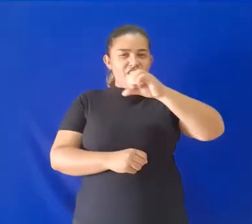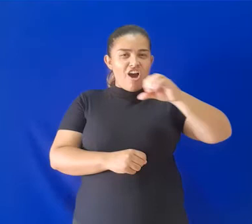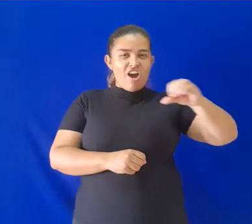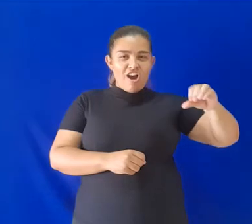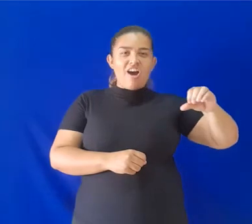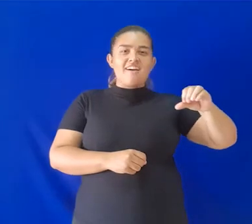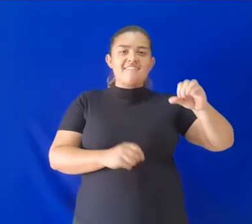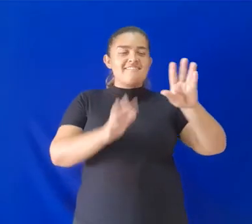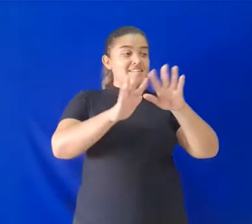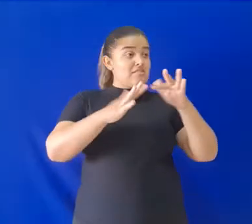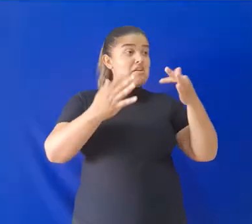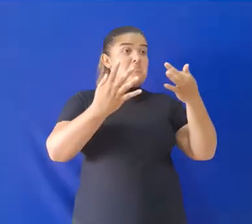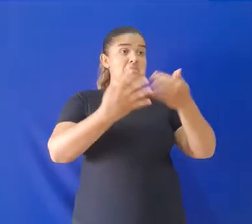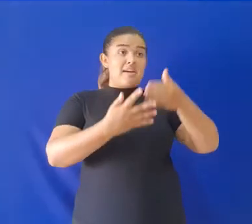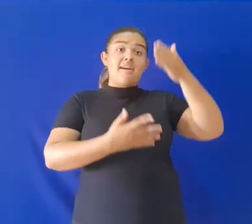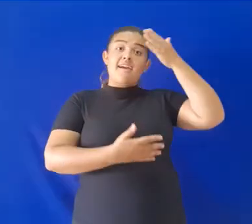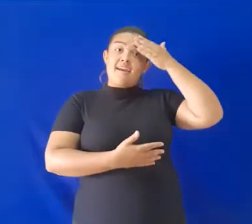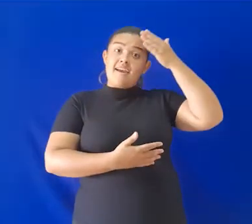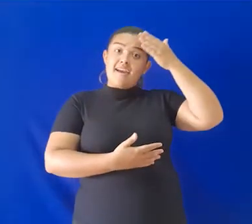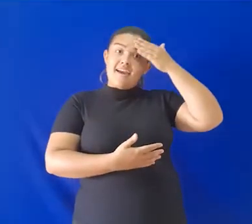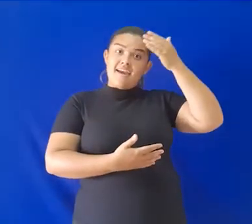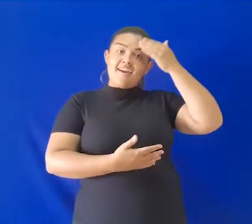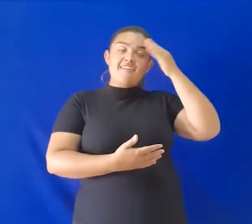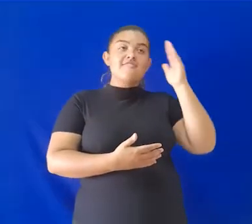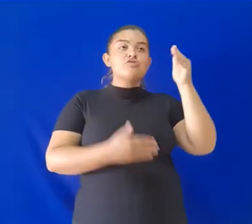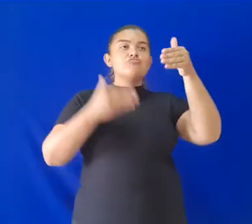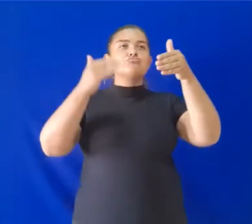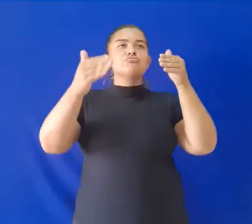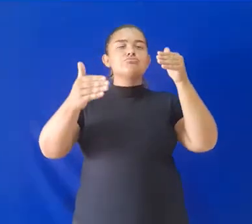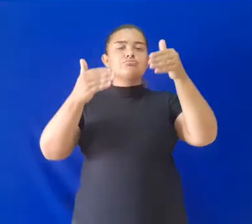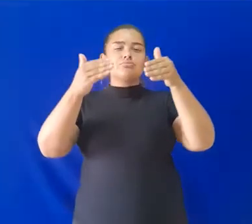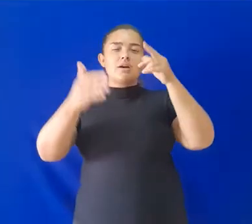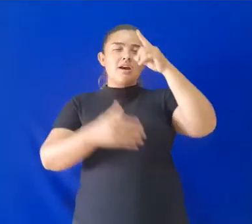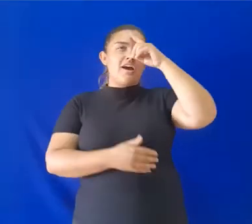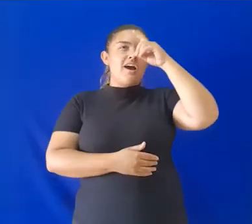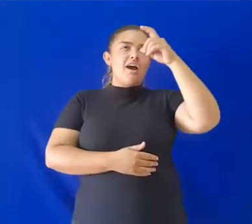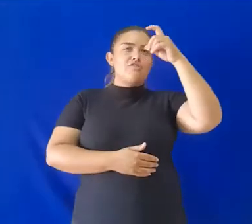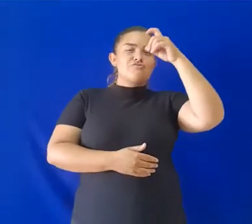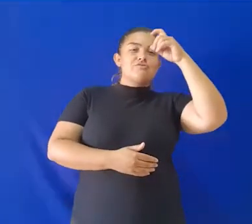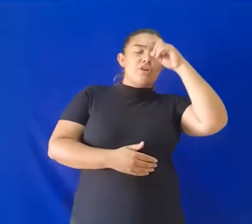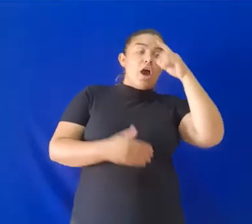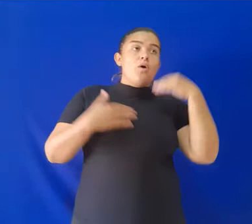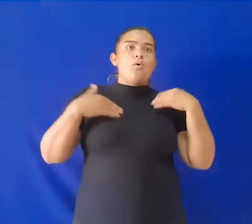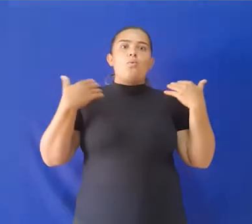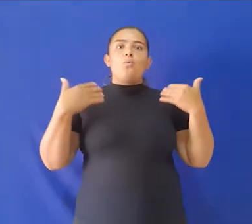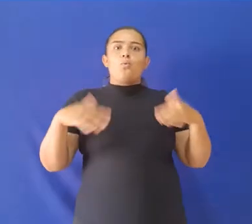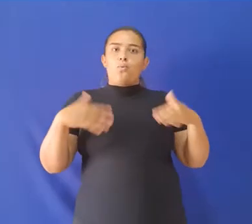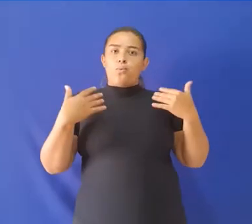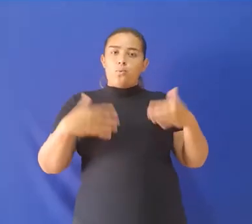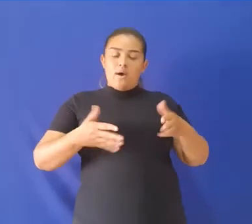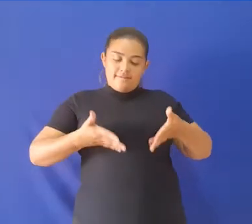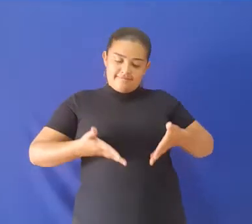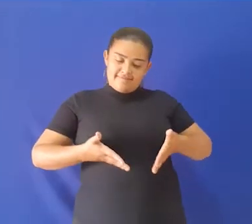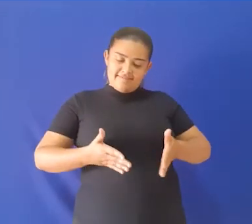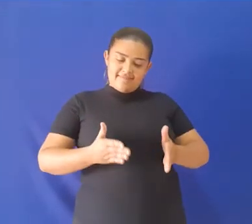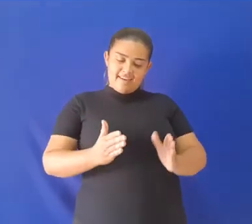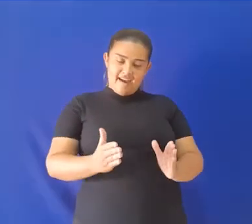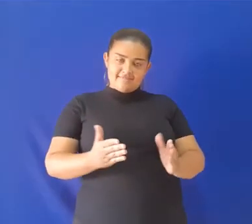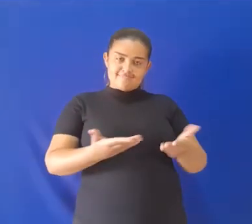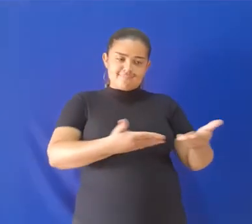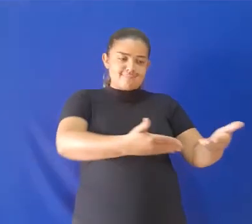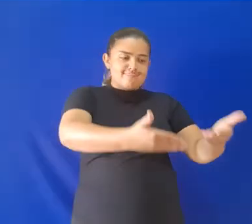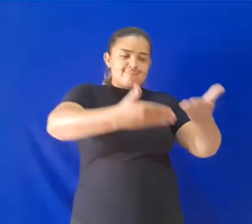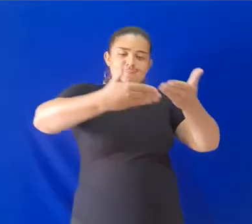bebê nascer, a família toda é comunicada e vai todo mundo para a maternidade, é aquele sufoco. Enfim, o